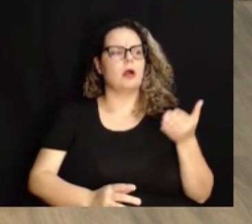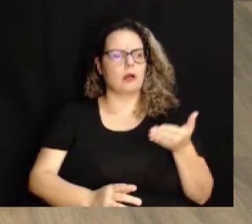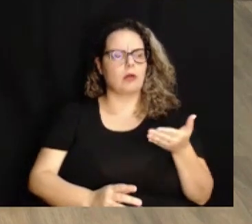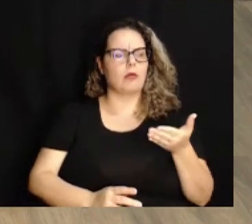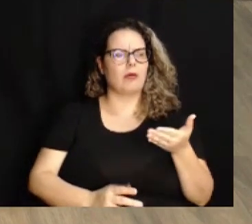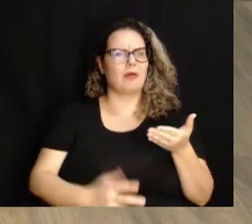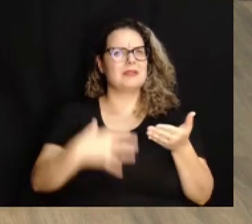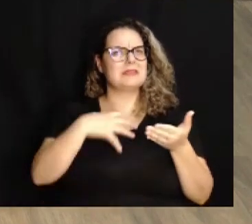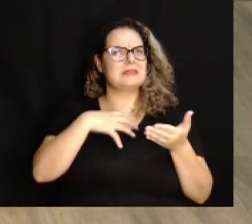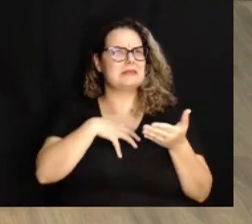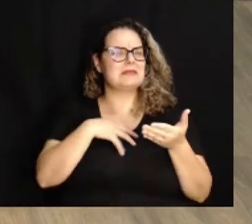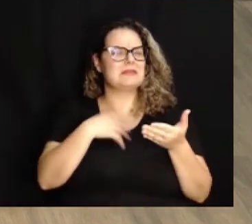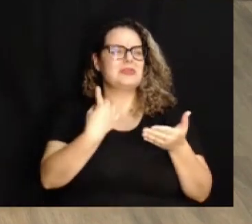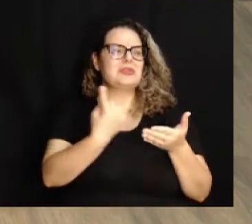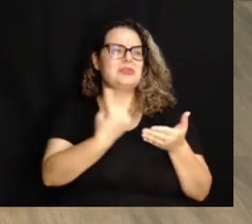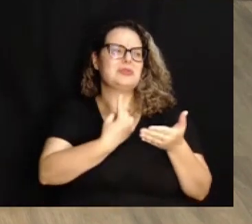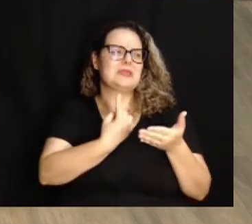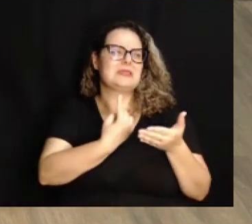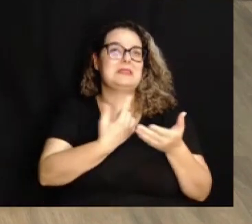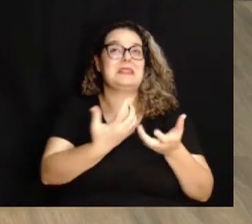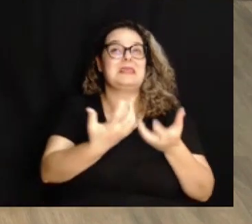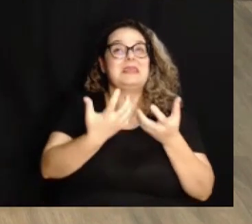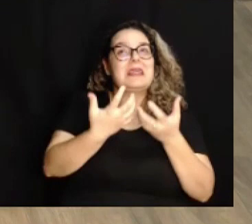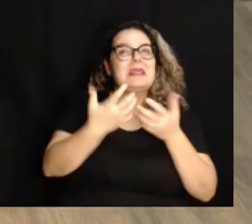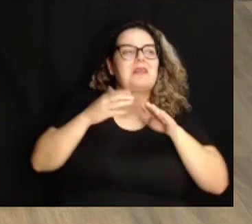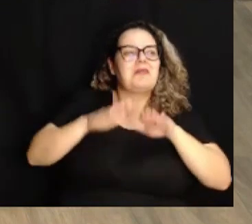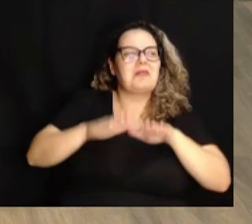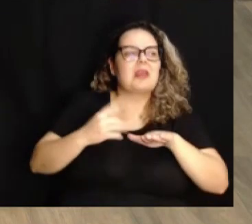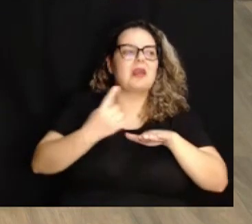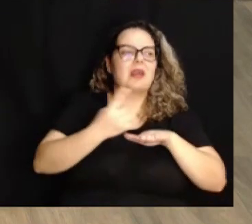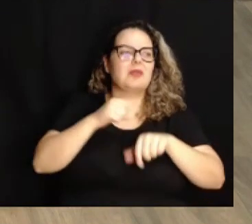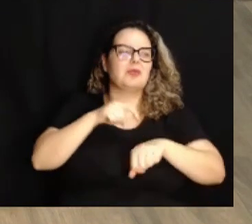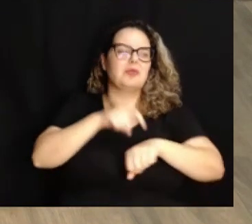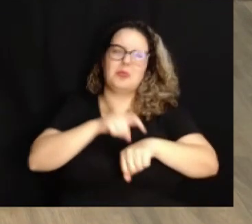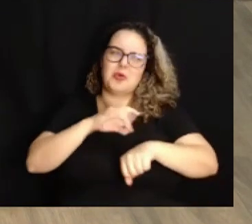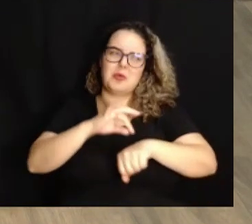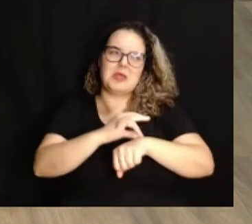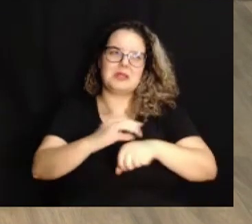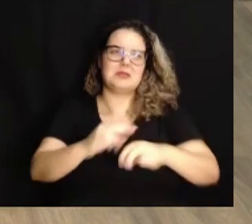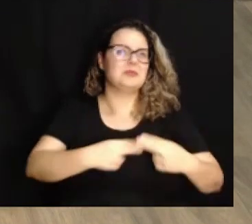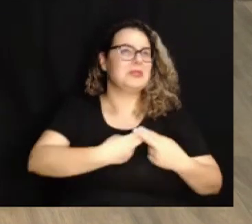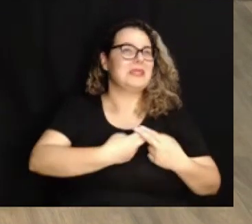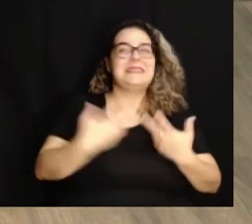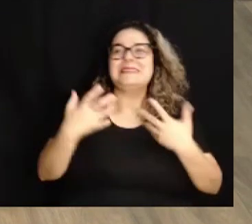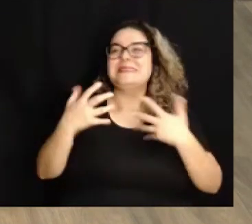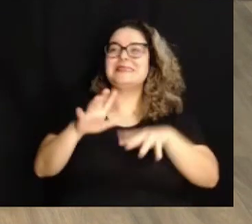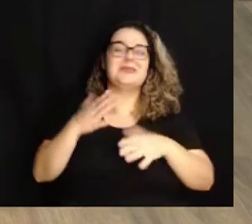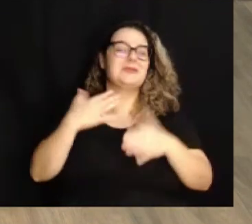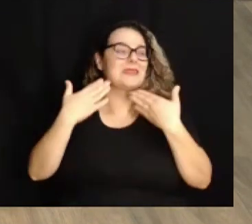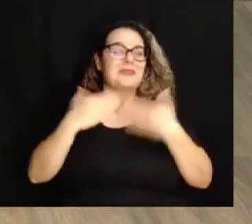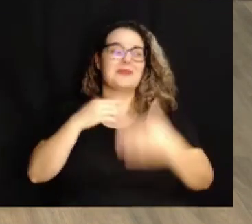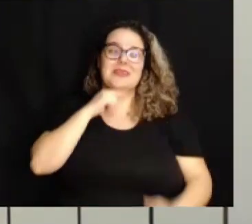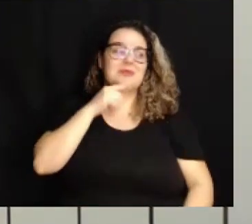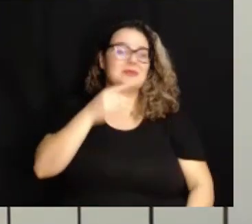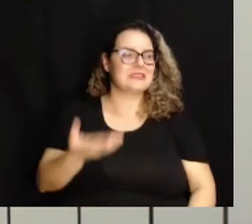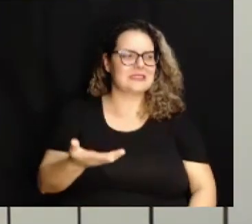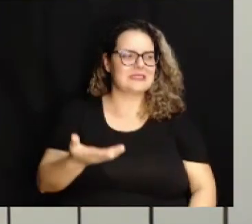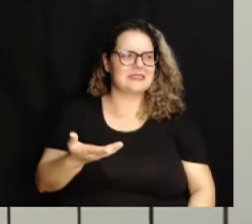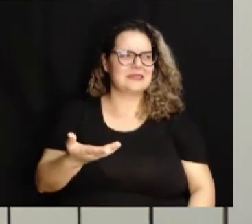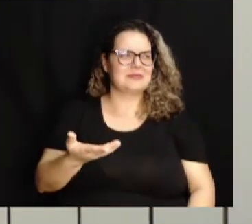sozinho, querer ficar sozinho no momento do luto, não querer conversar com ninguém, isso não pode gerar